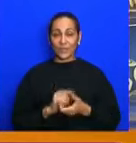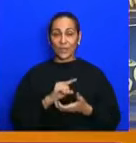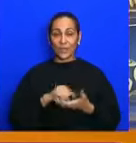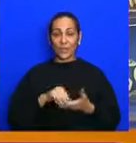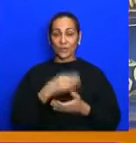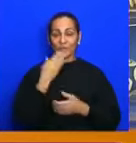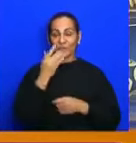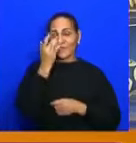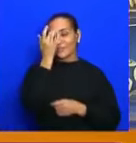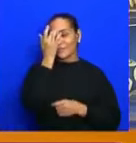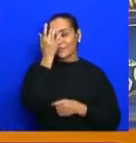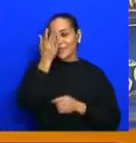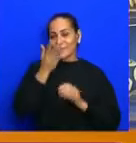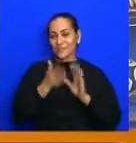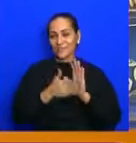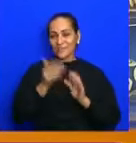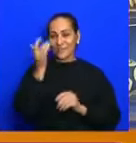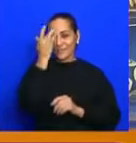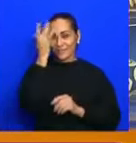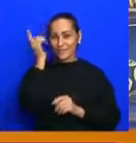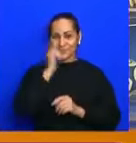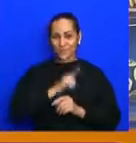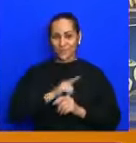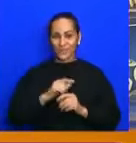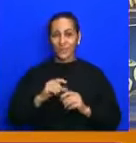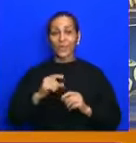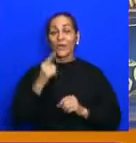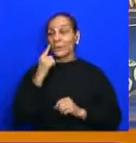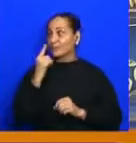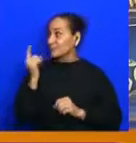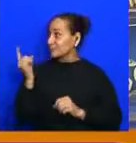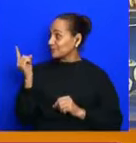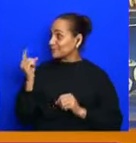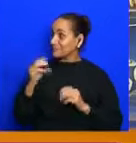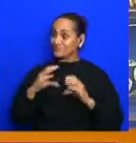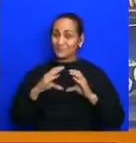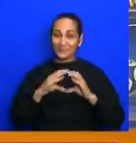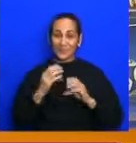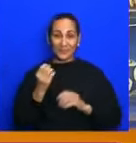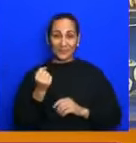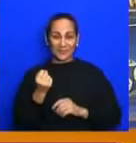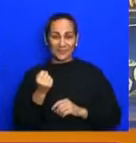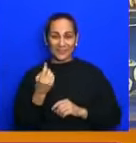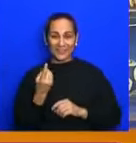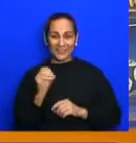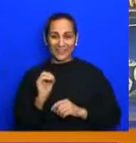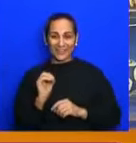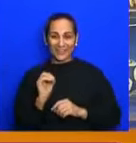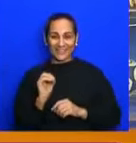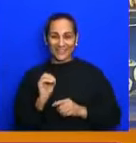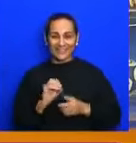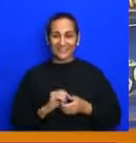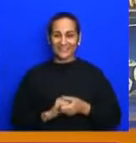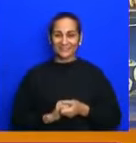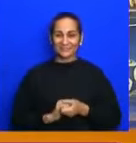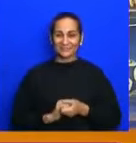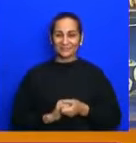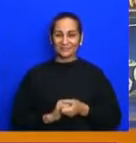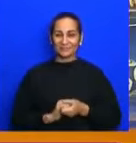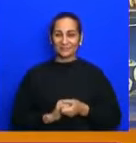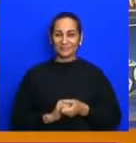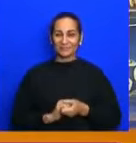Loto Fácil, fácil de jogar, fácil de ganhar. A décima dezena na tela. Bola branca número 10. Branca